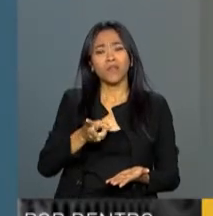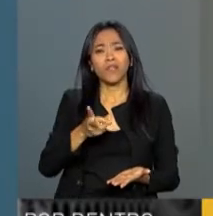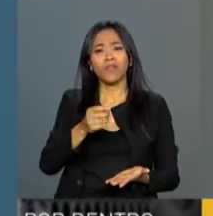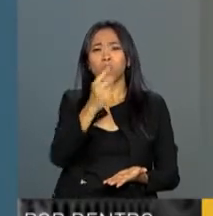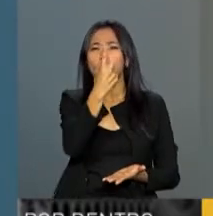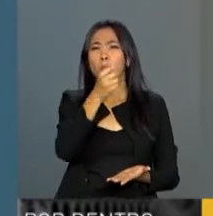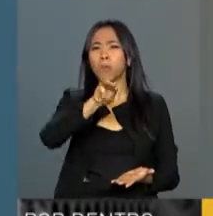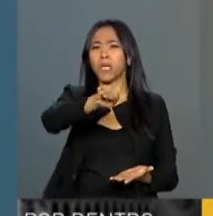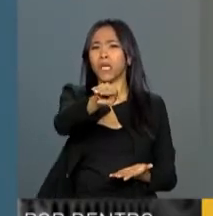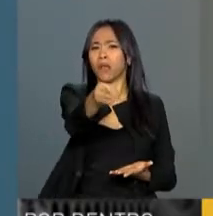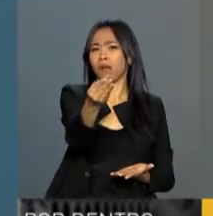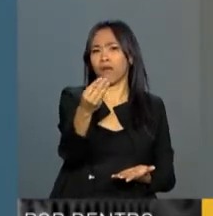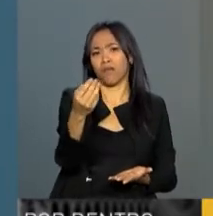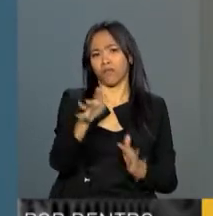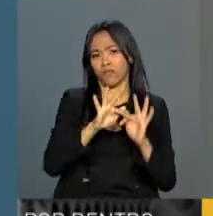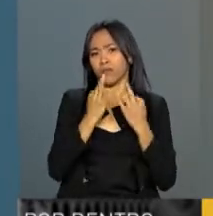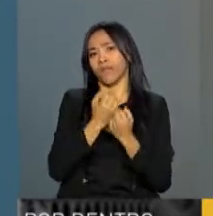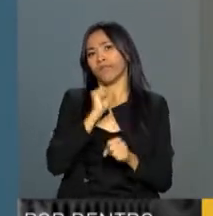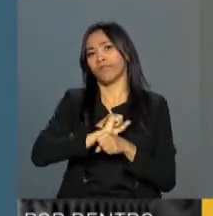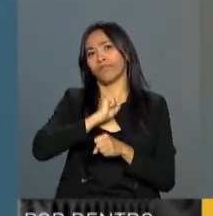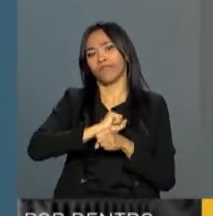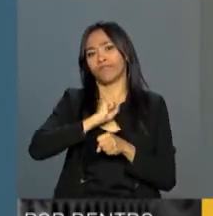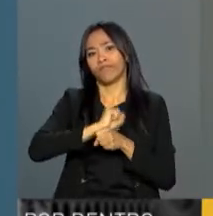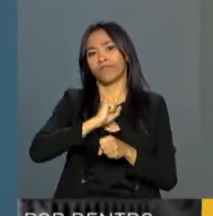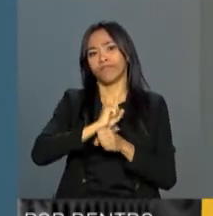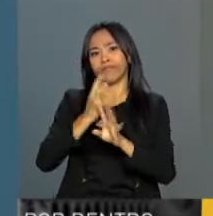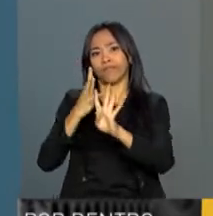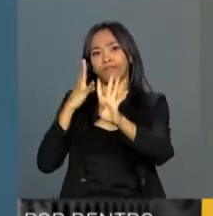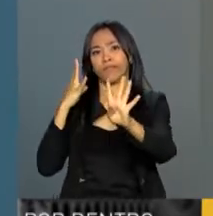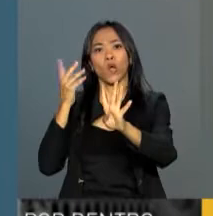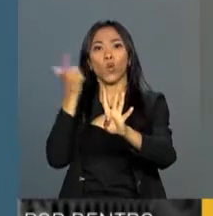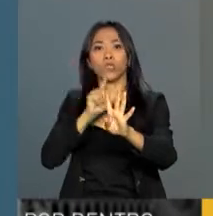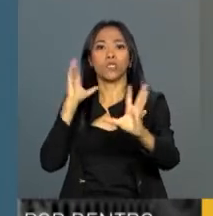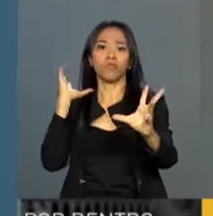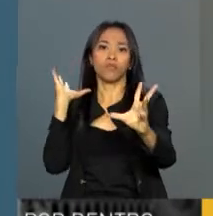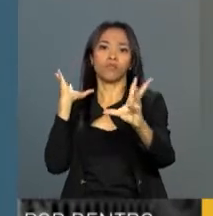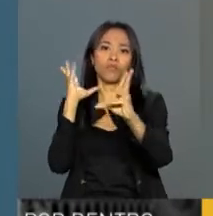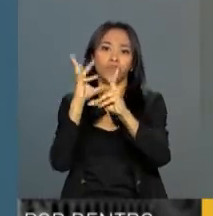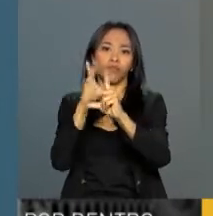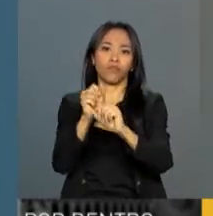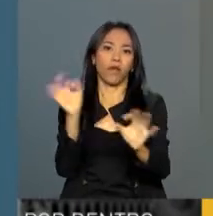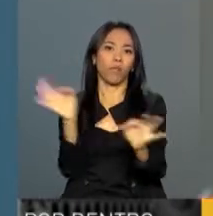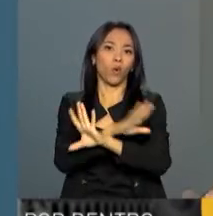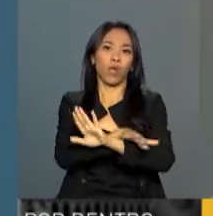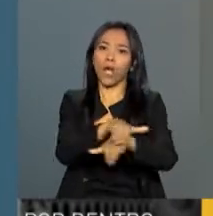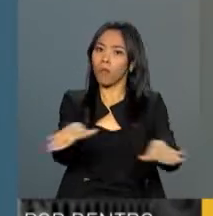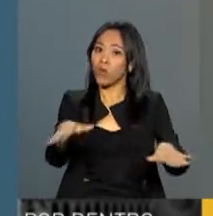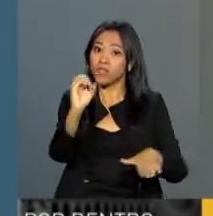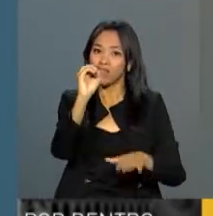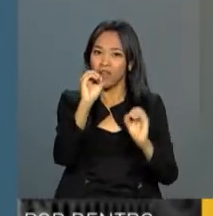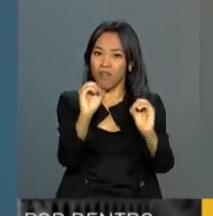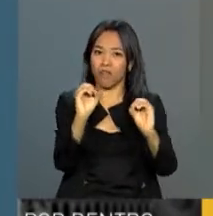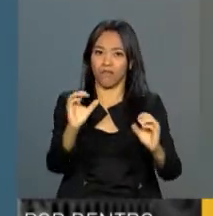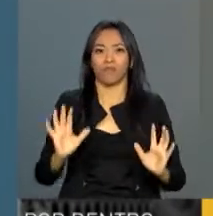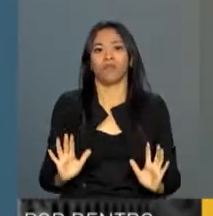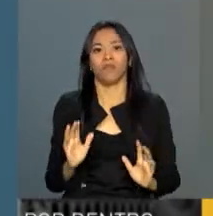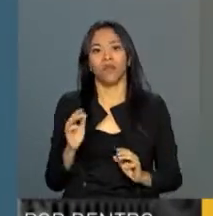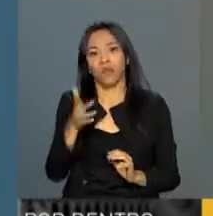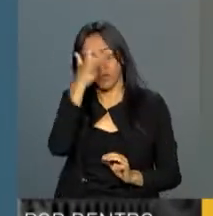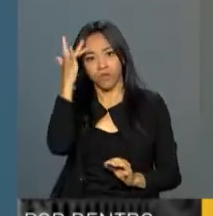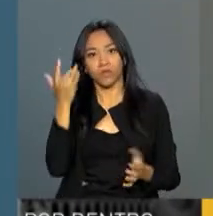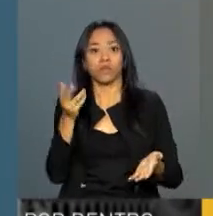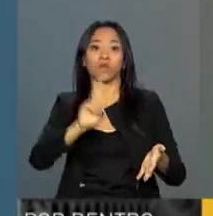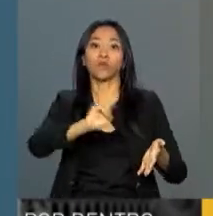na fila de espera e nós conseguimos acabar com essa fila hoje o bolsa família tem zero a pessoa se